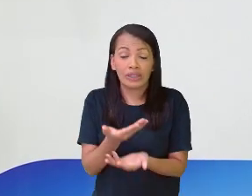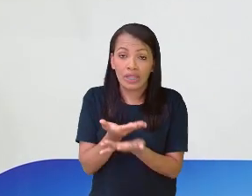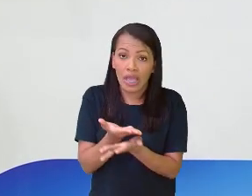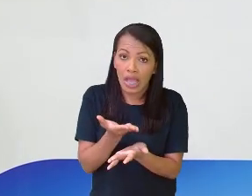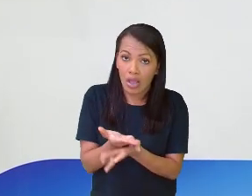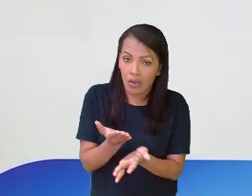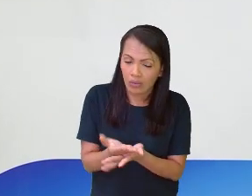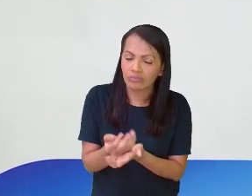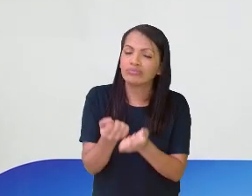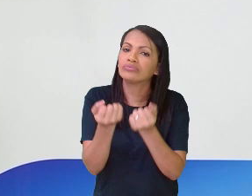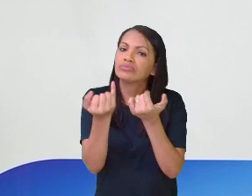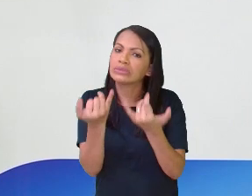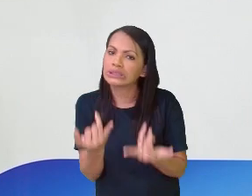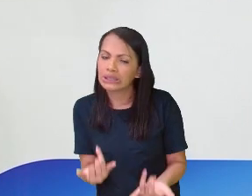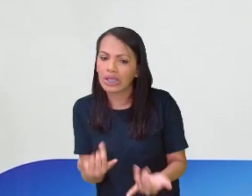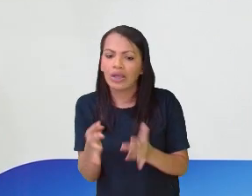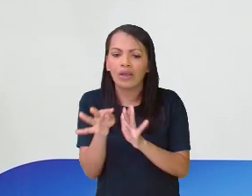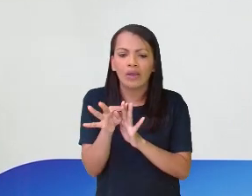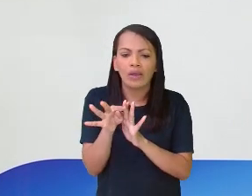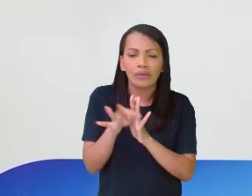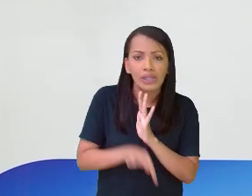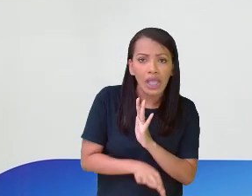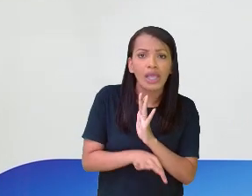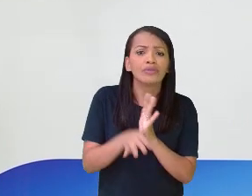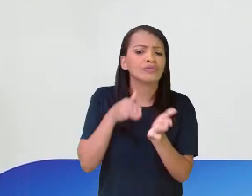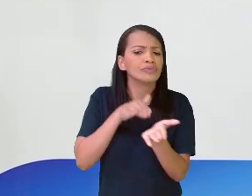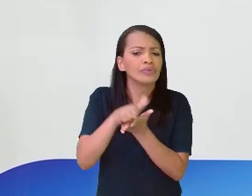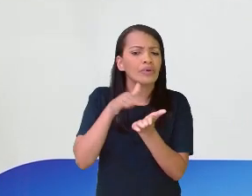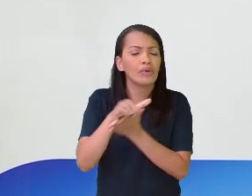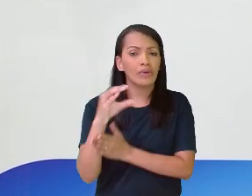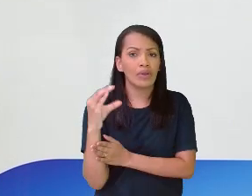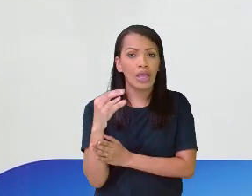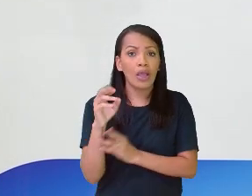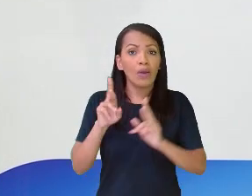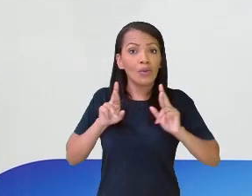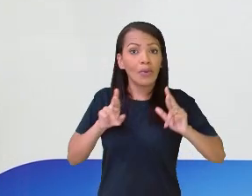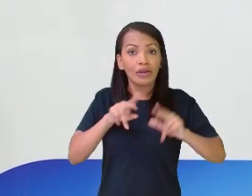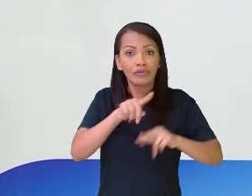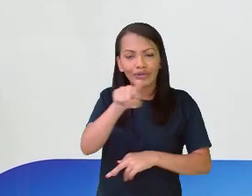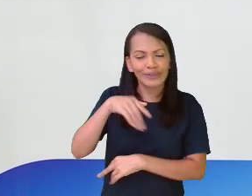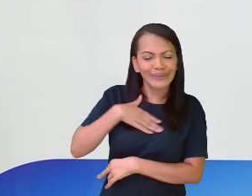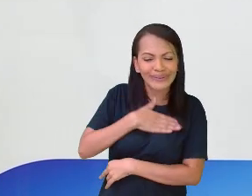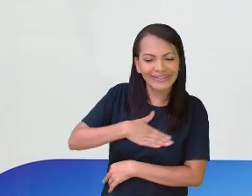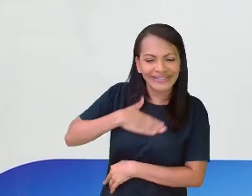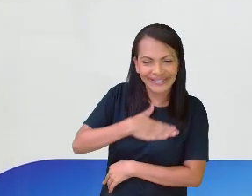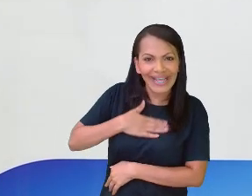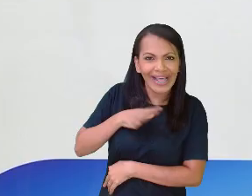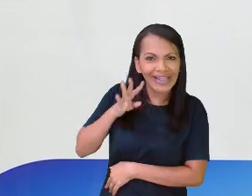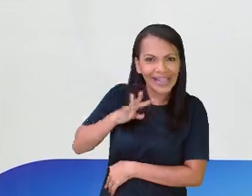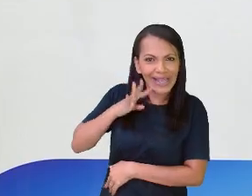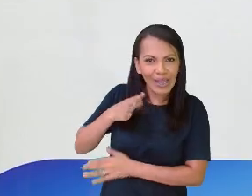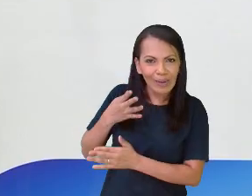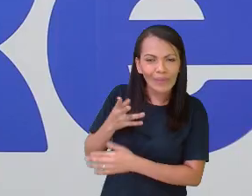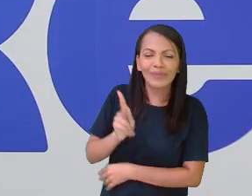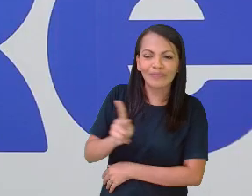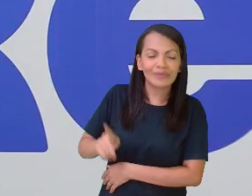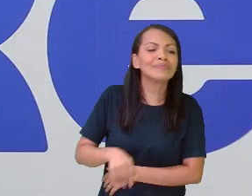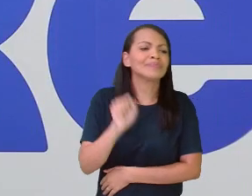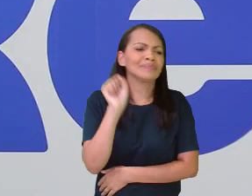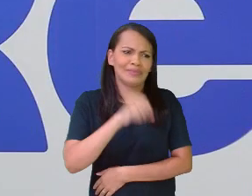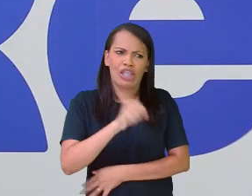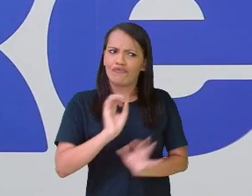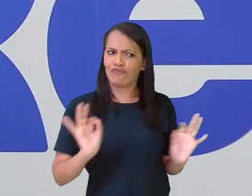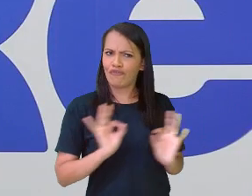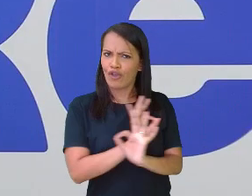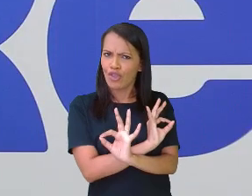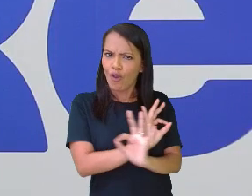aula, falamos sobre texto de divulgação científica. Eu espero que vocês tenham gostado. A aula foi legal, não foi, professora? Ah, foi ótima,